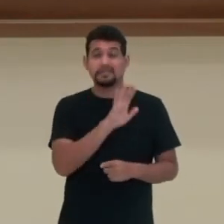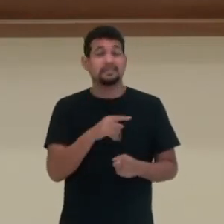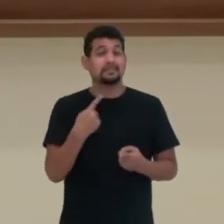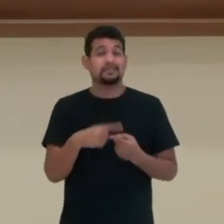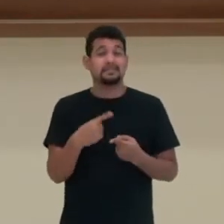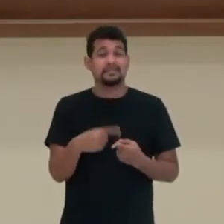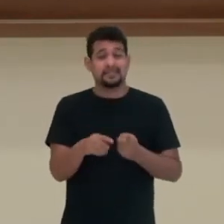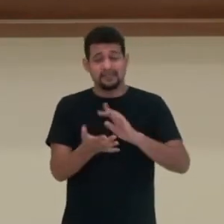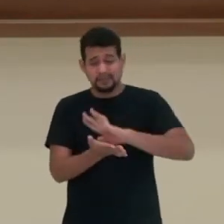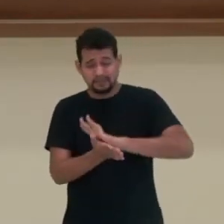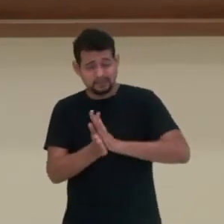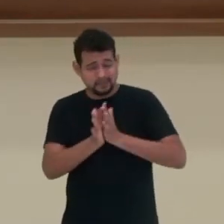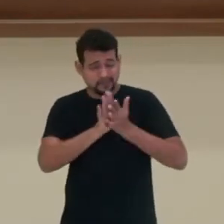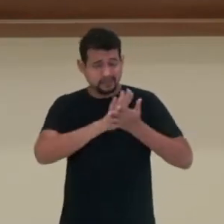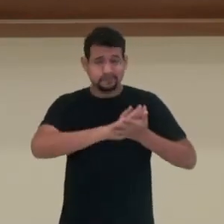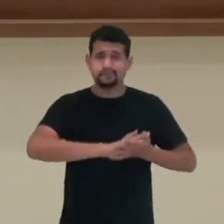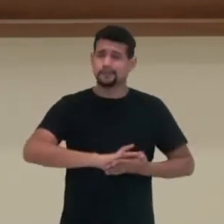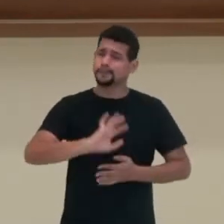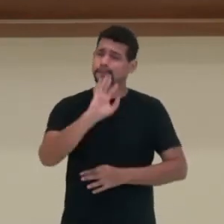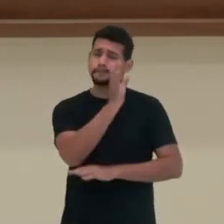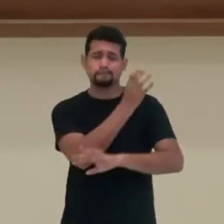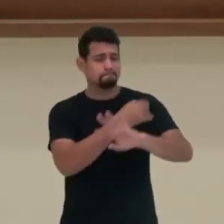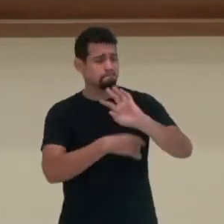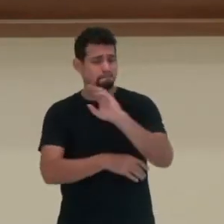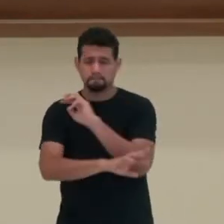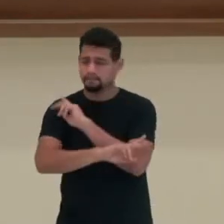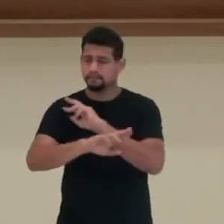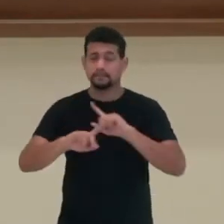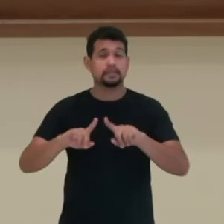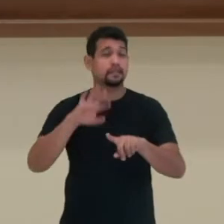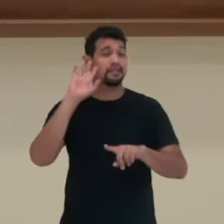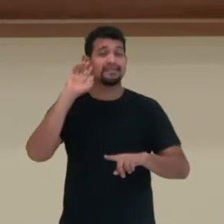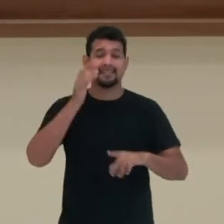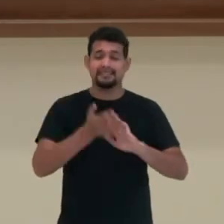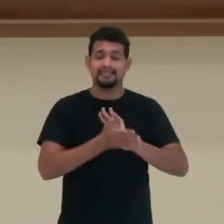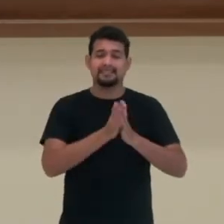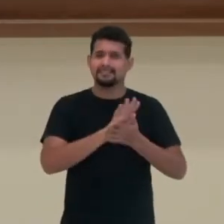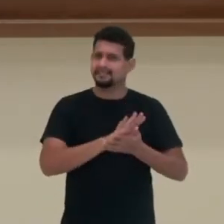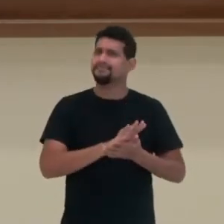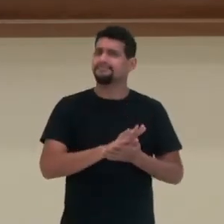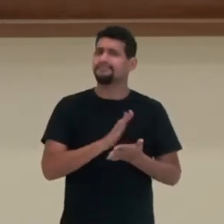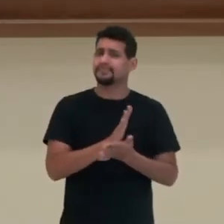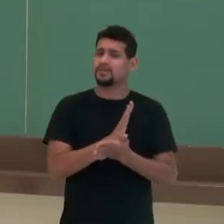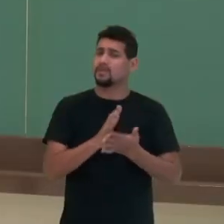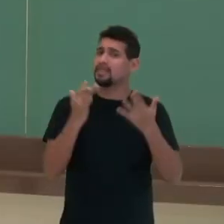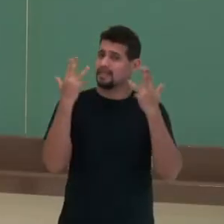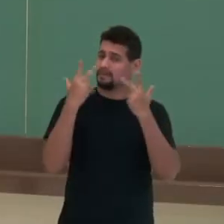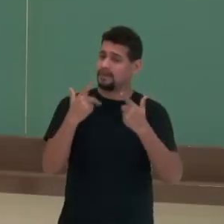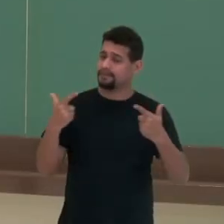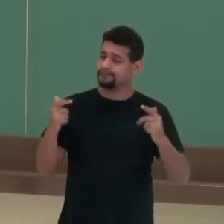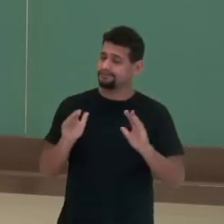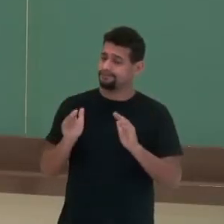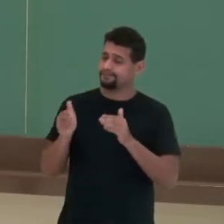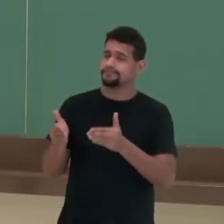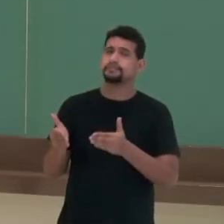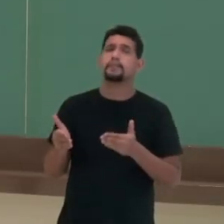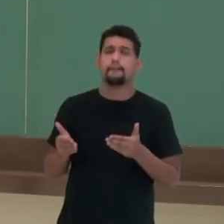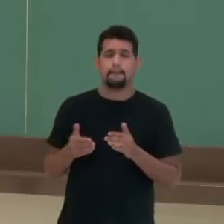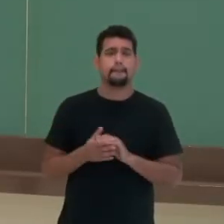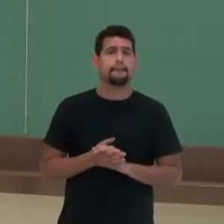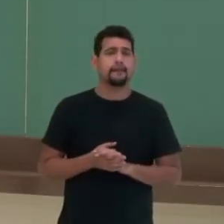da destruição dos ambientes naturais, que provoca a extinção de espécies locais, né? Então, essa que é